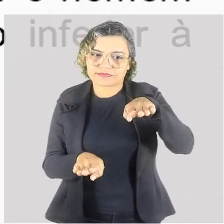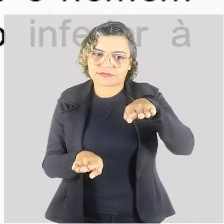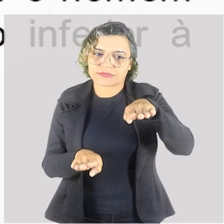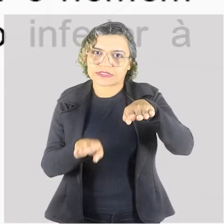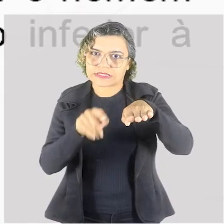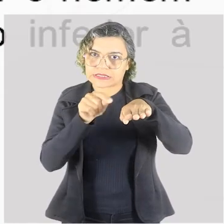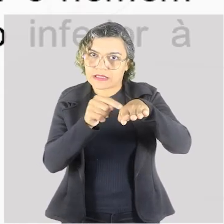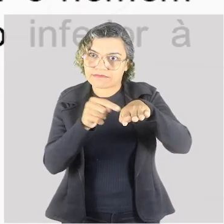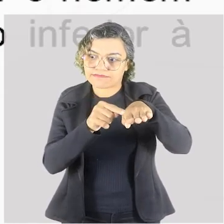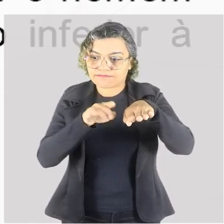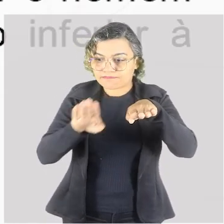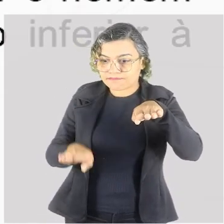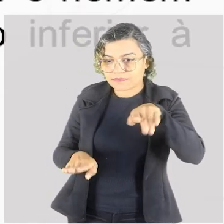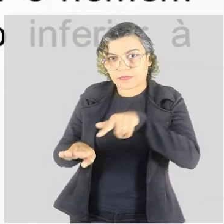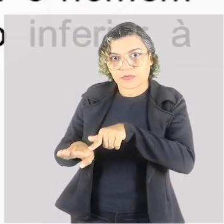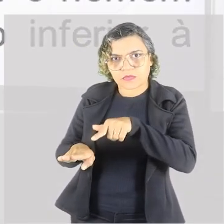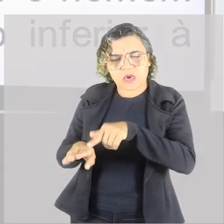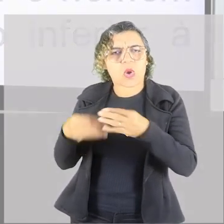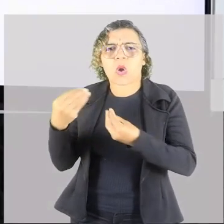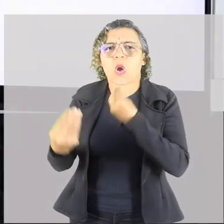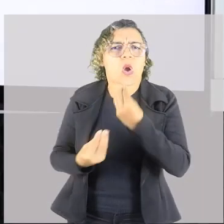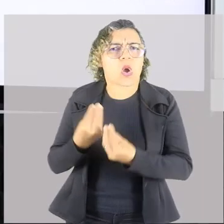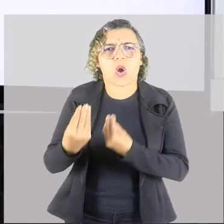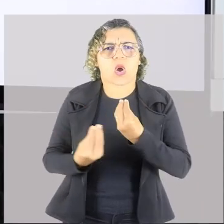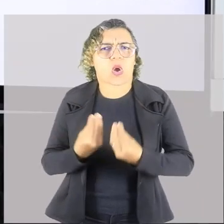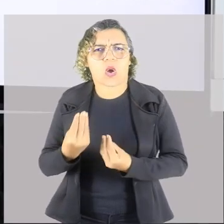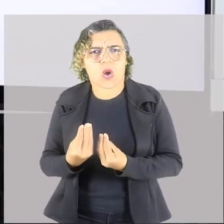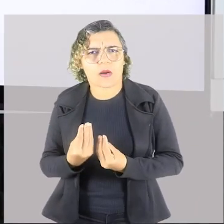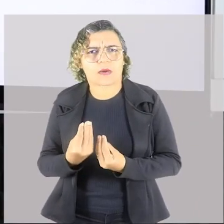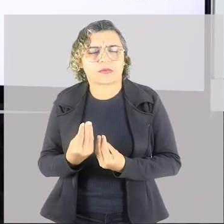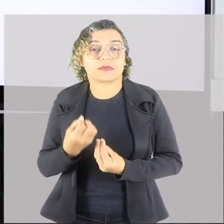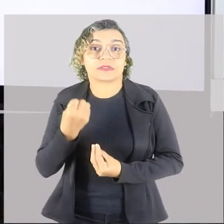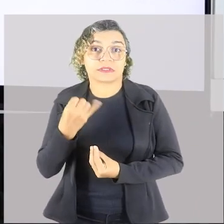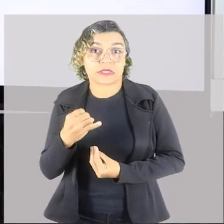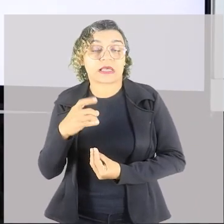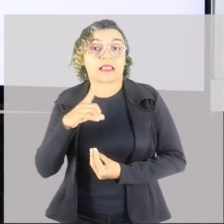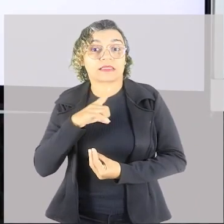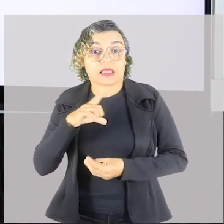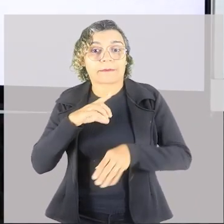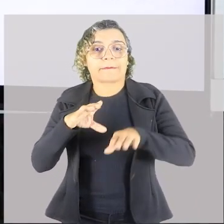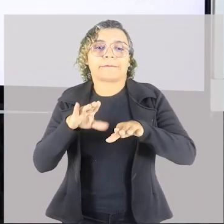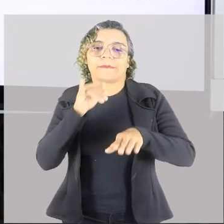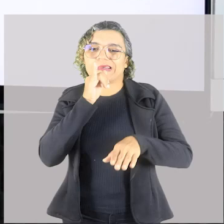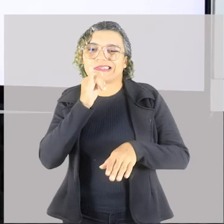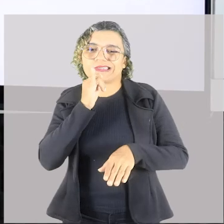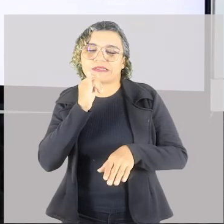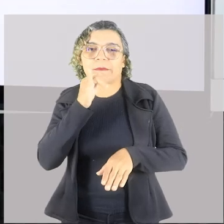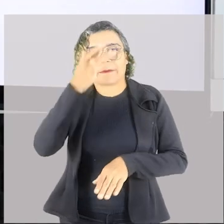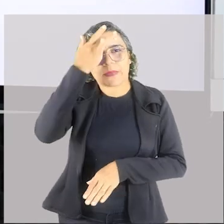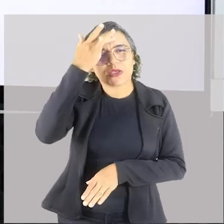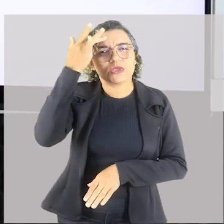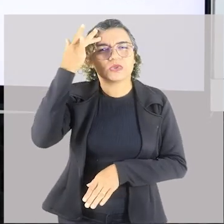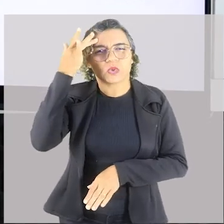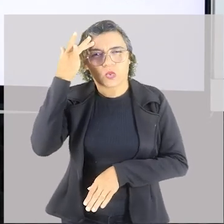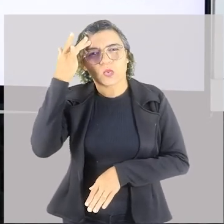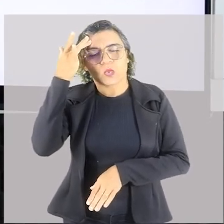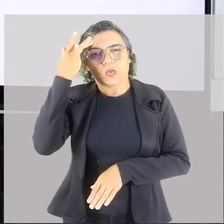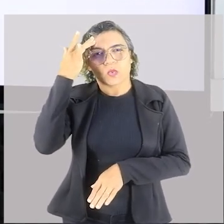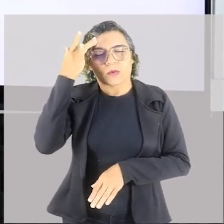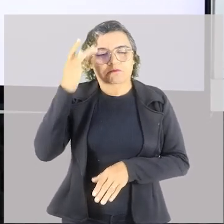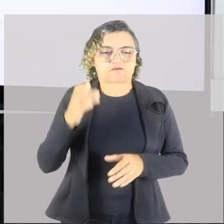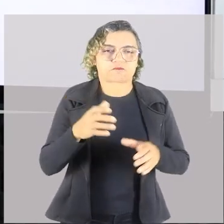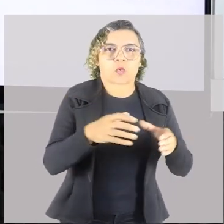uso cultura nesse sentido, eu estou já prevendo que exista uma hierarquia dos indivíduos e também dos grupos